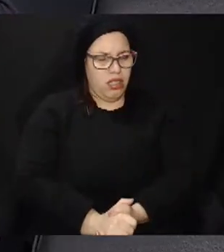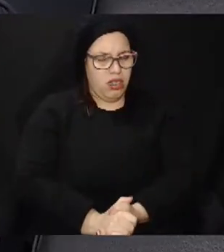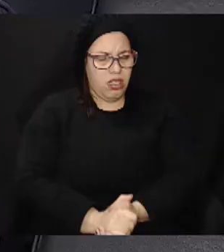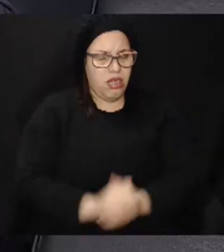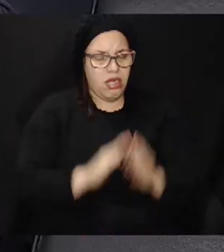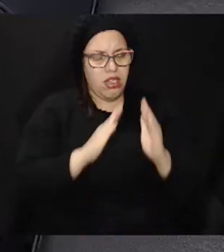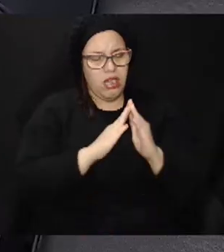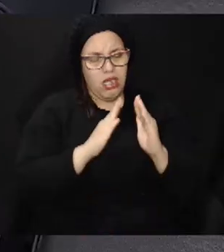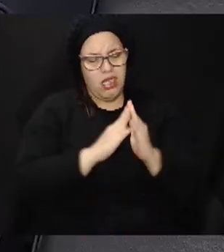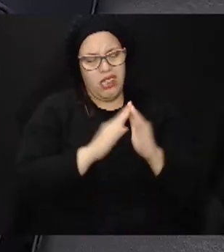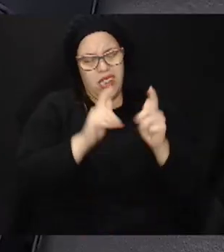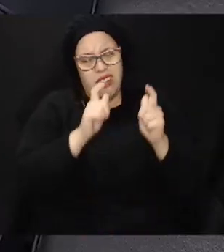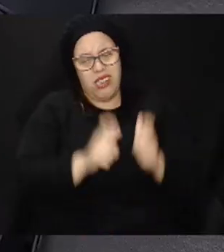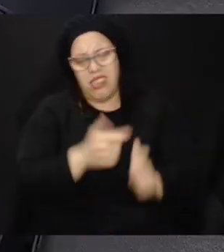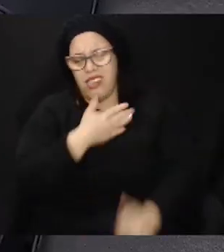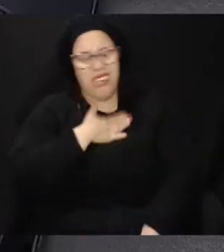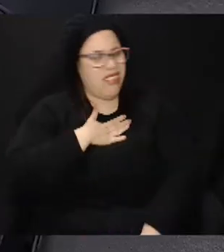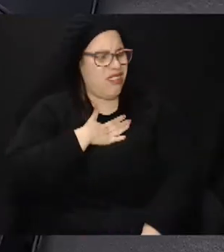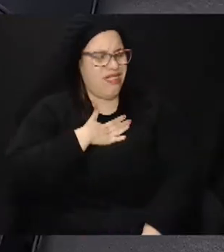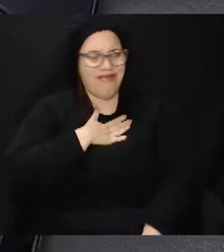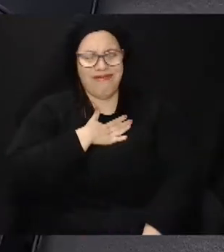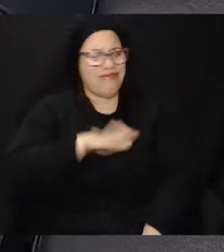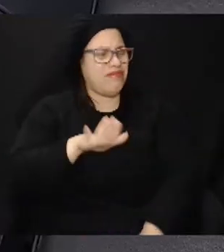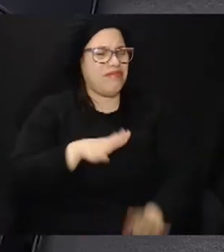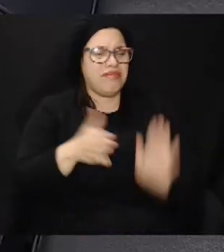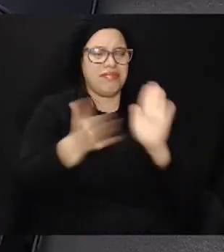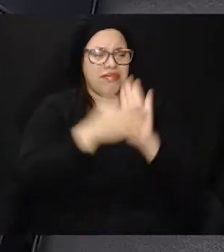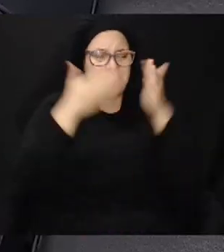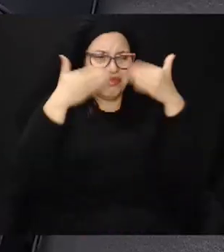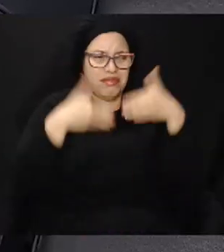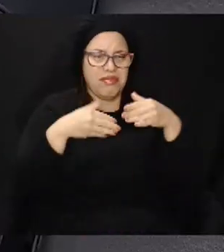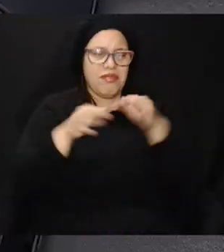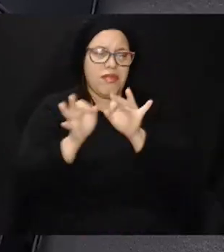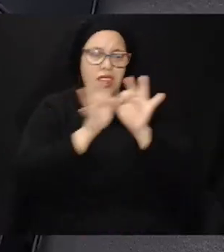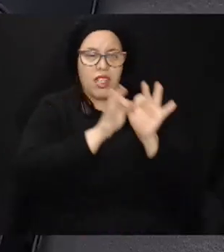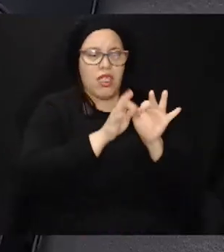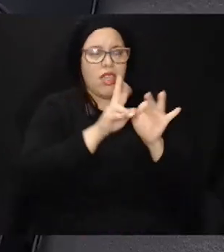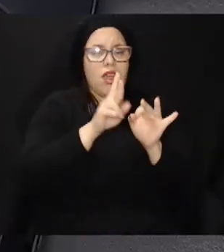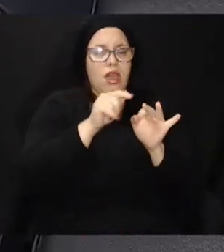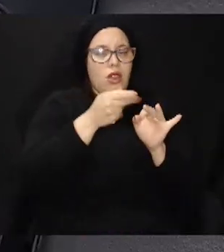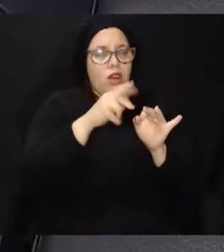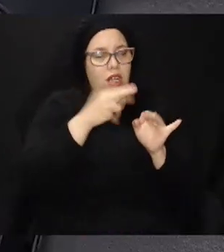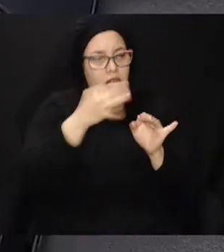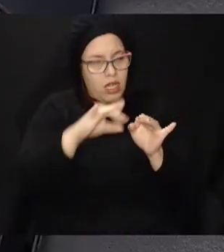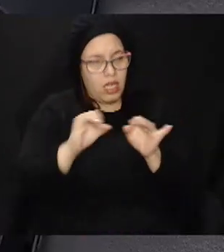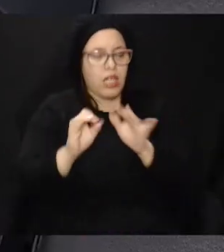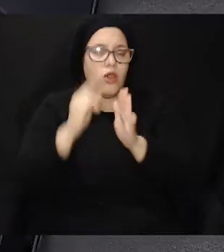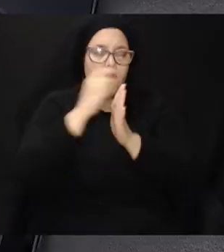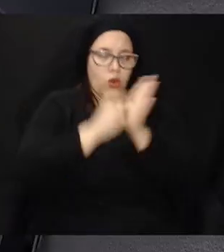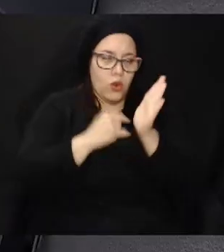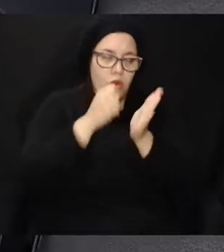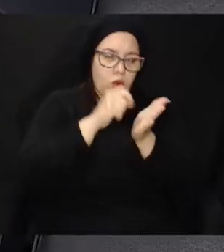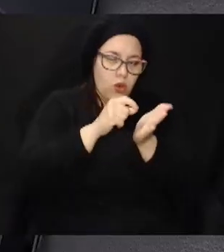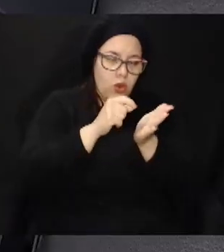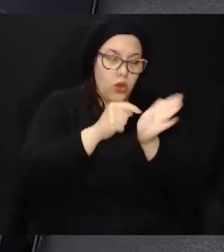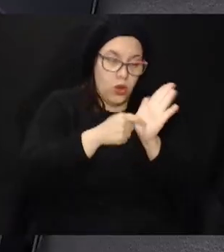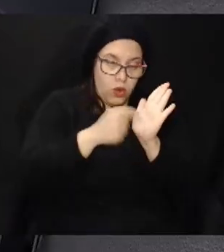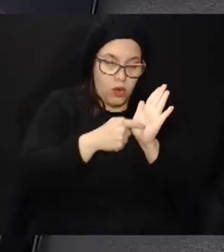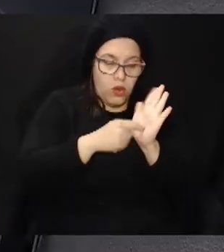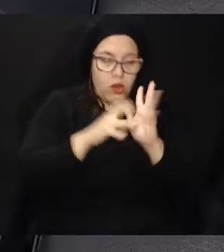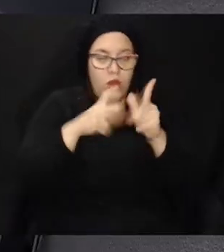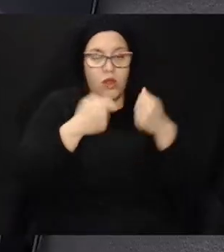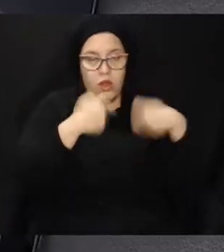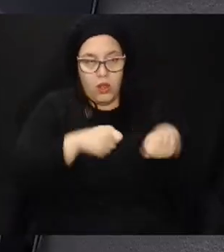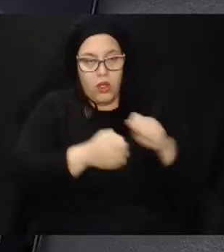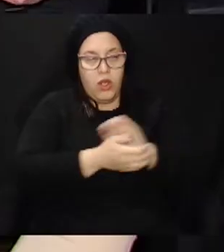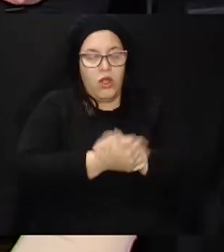mora, elas não conseguem provar. Então, com regularização fundiária, a gente leva dignidade humana, qualidade de vida e tudo aquilo que é necessário, como eu